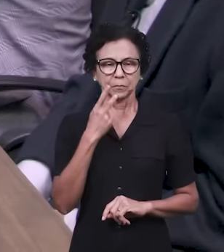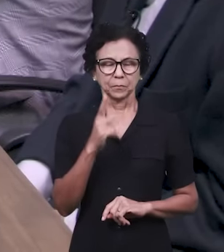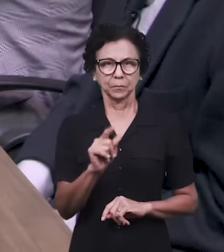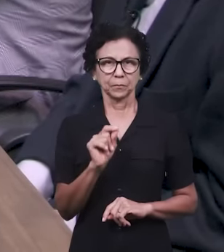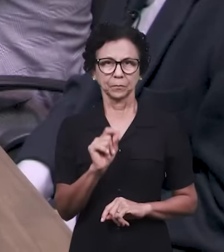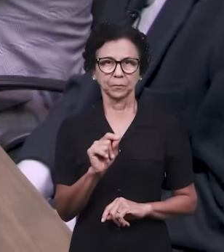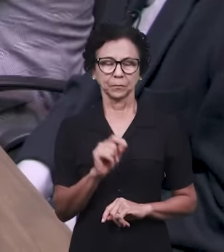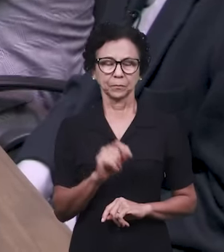qual